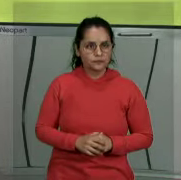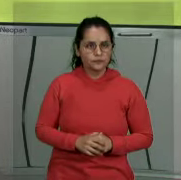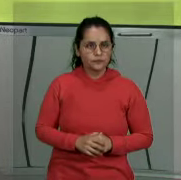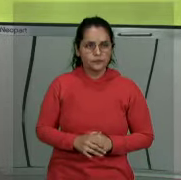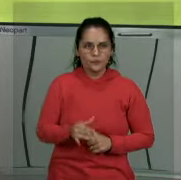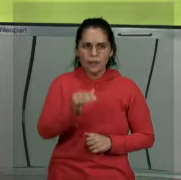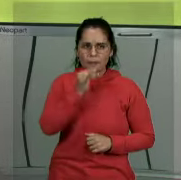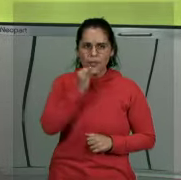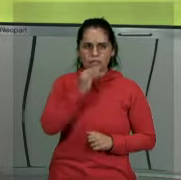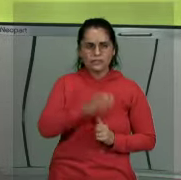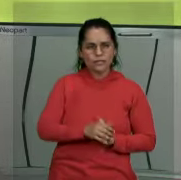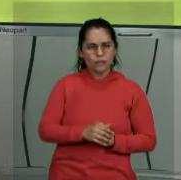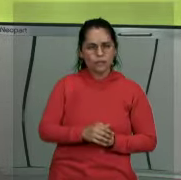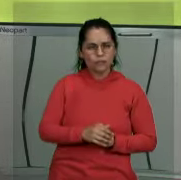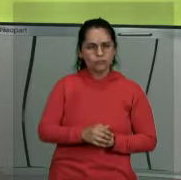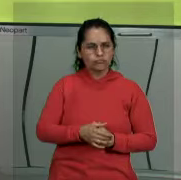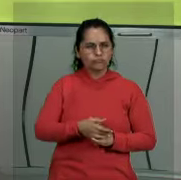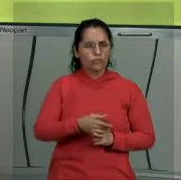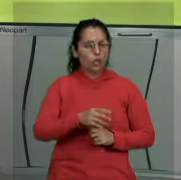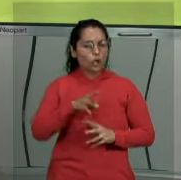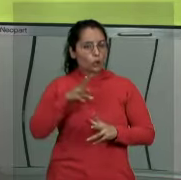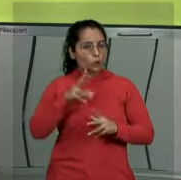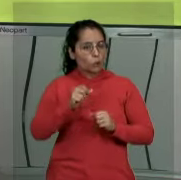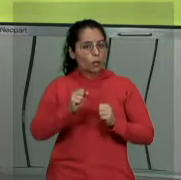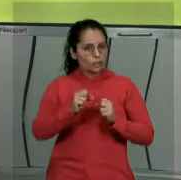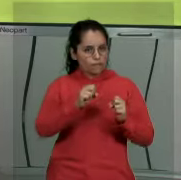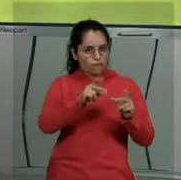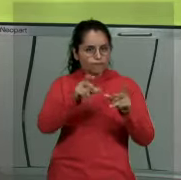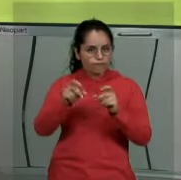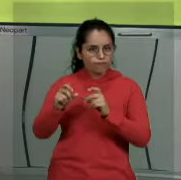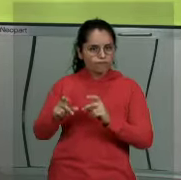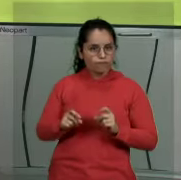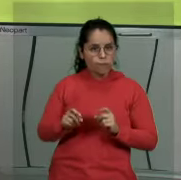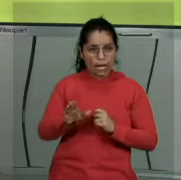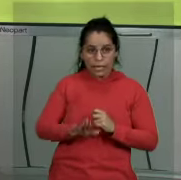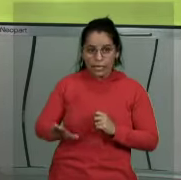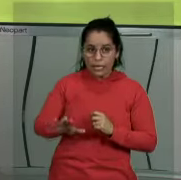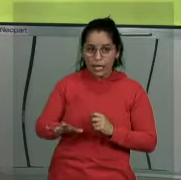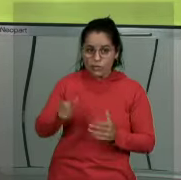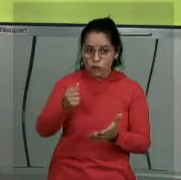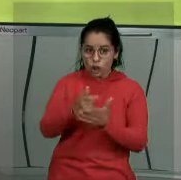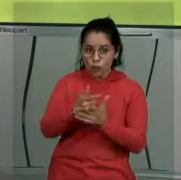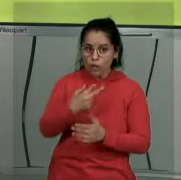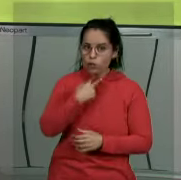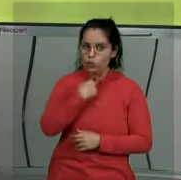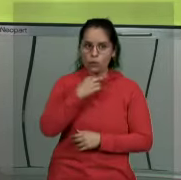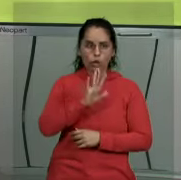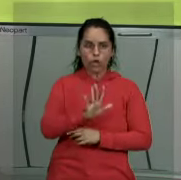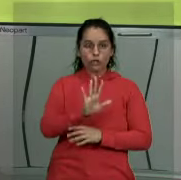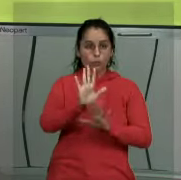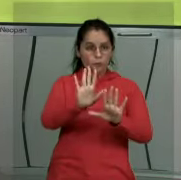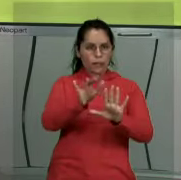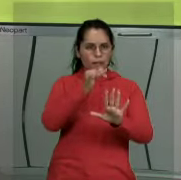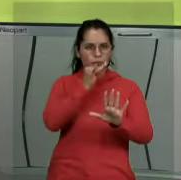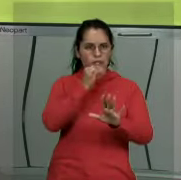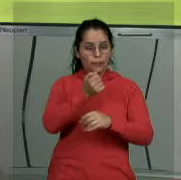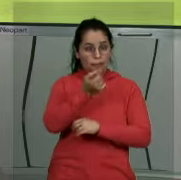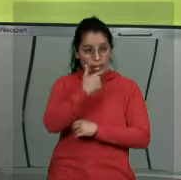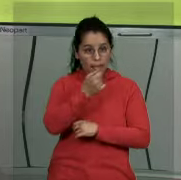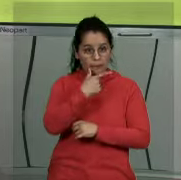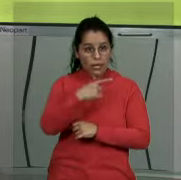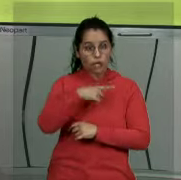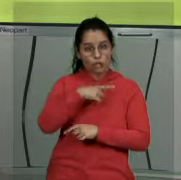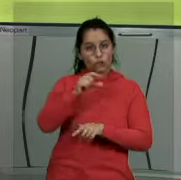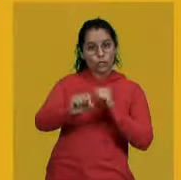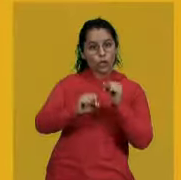Por exemplo, bebidas alcoólicas e tabacos não podem ser comercializados para crianças e adolescentes. No caso de medicamentos, alguns só